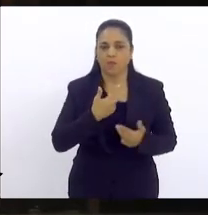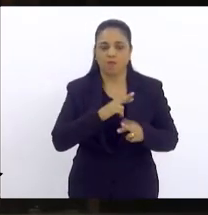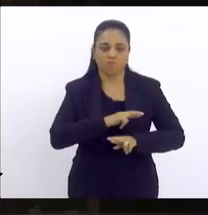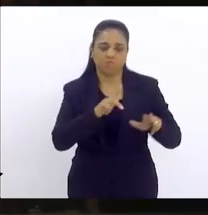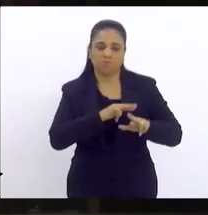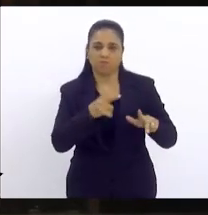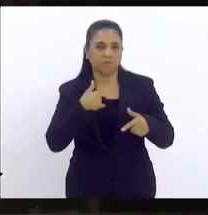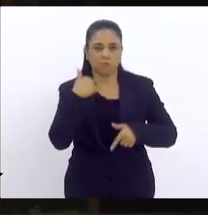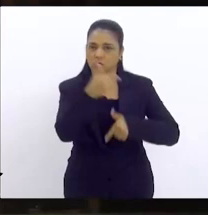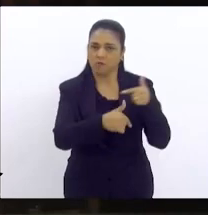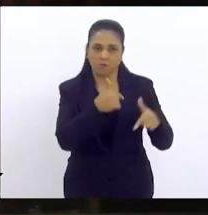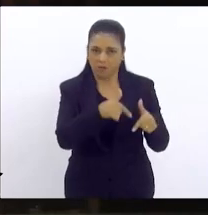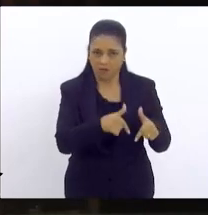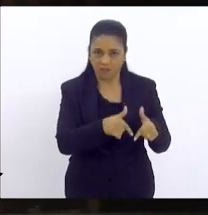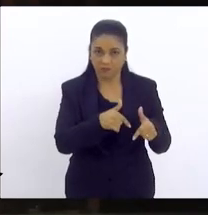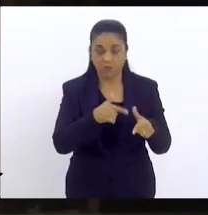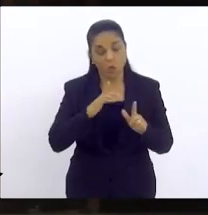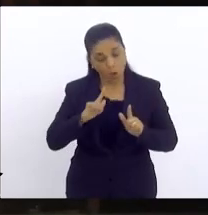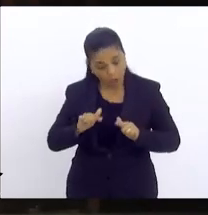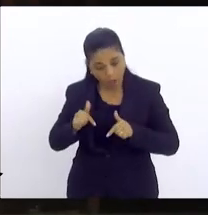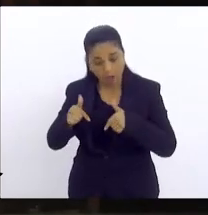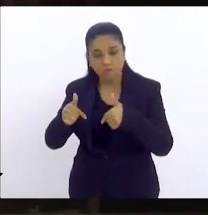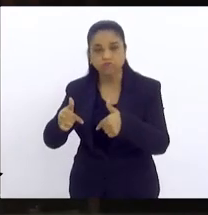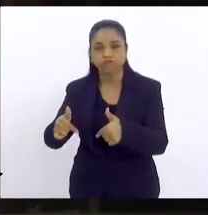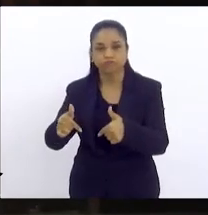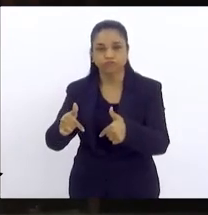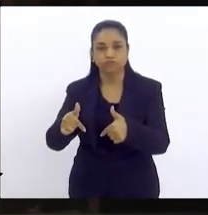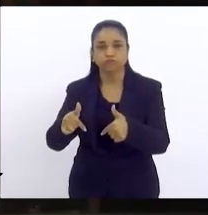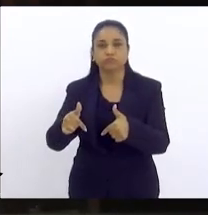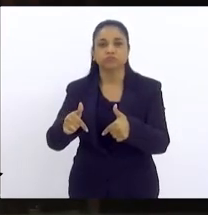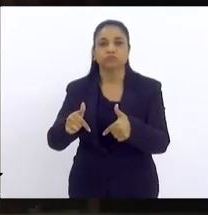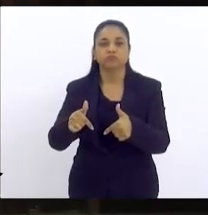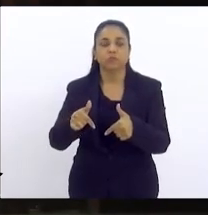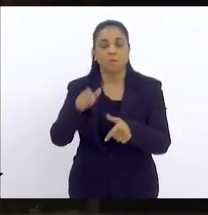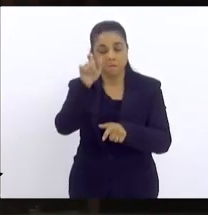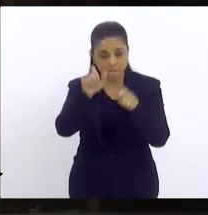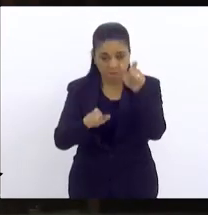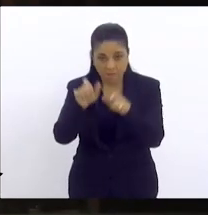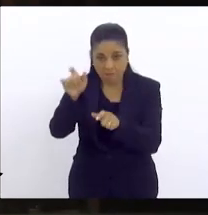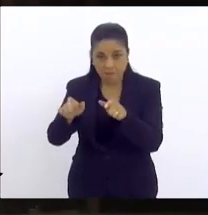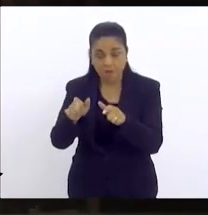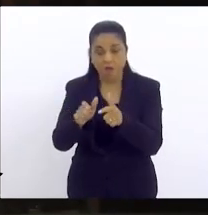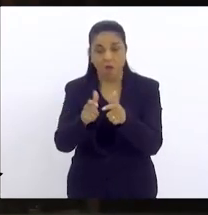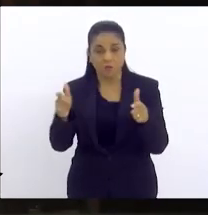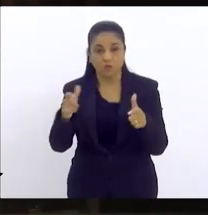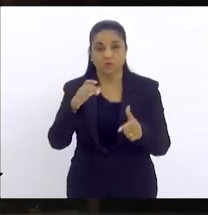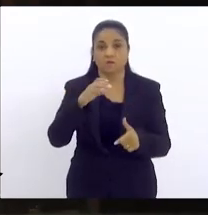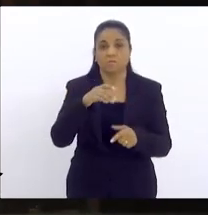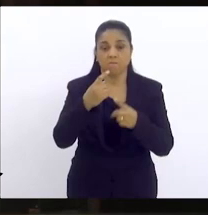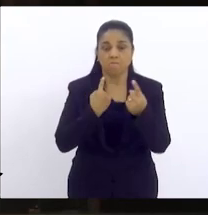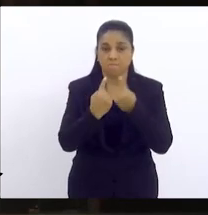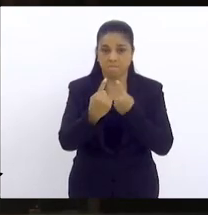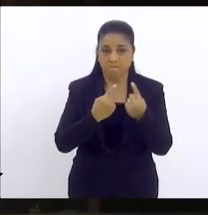jurisdição a gente vem atuando o aumento de efetivo na br-040 foi de 300%